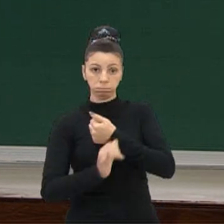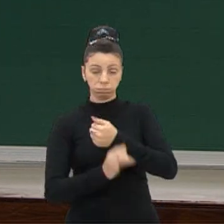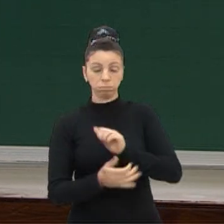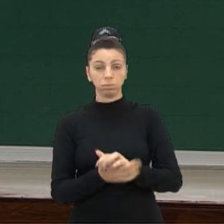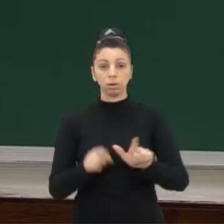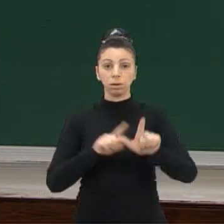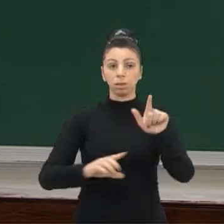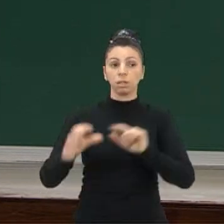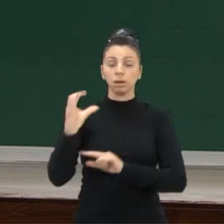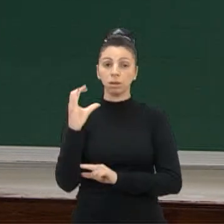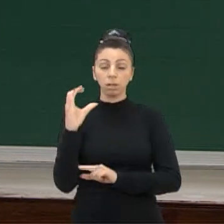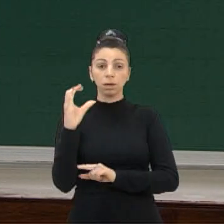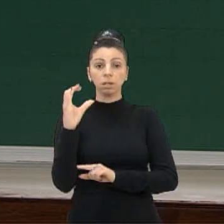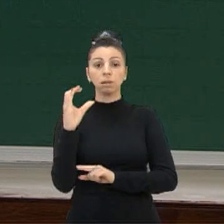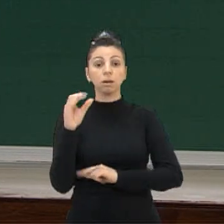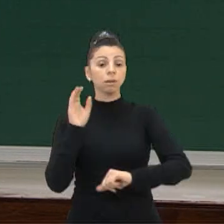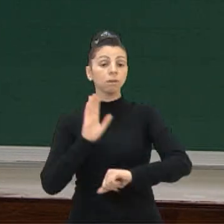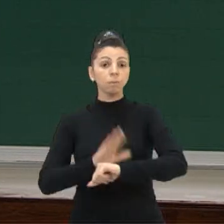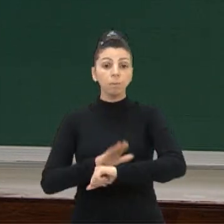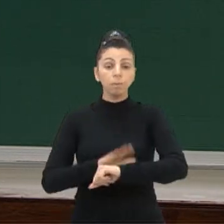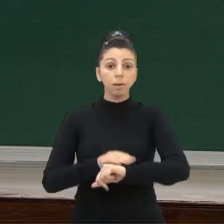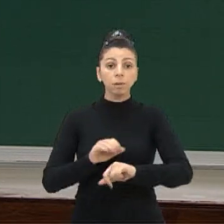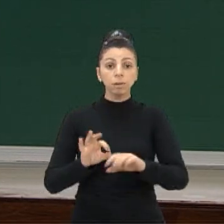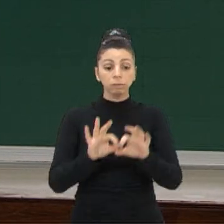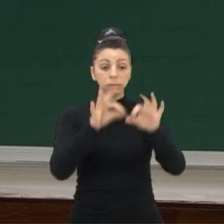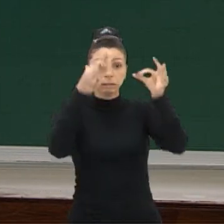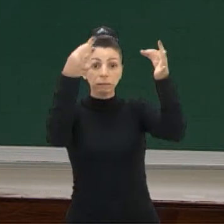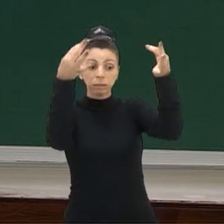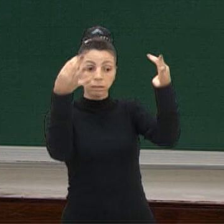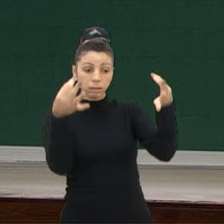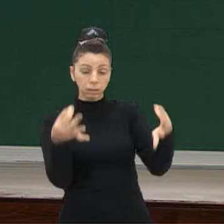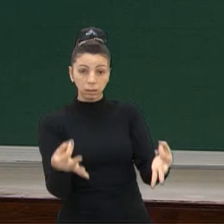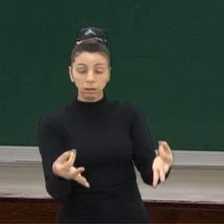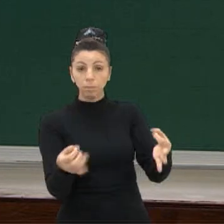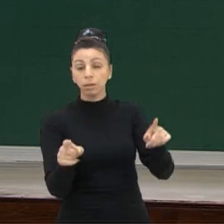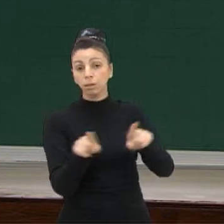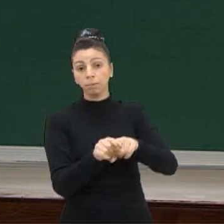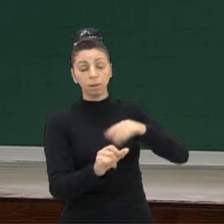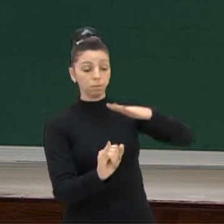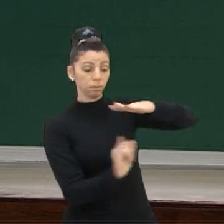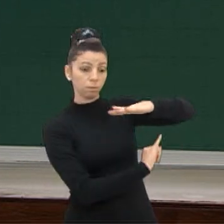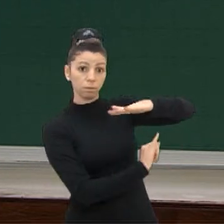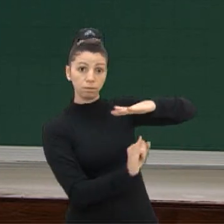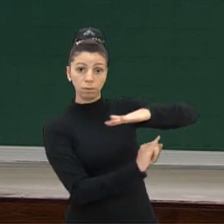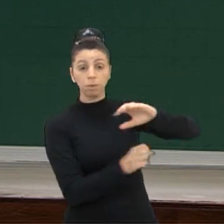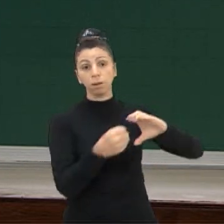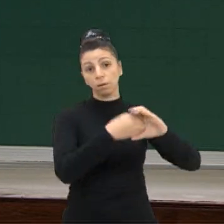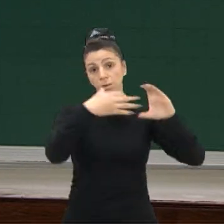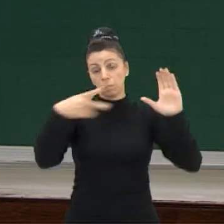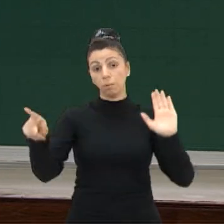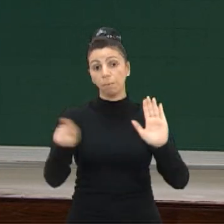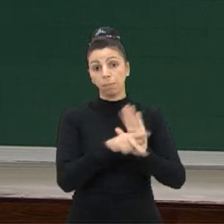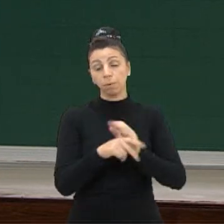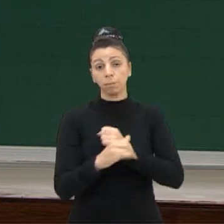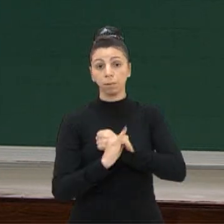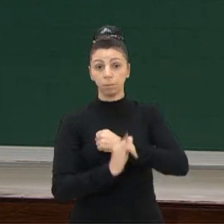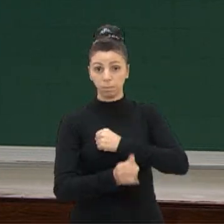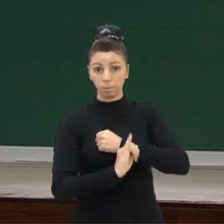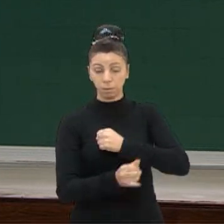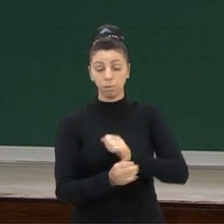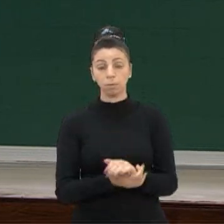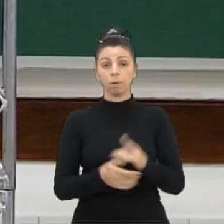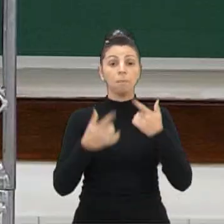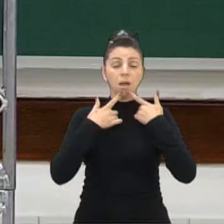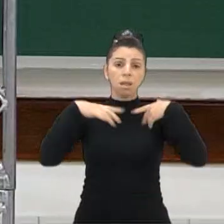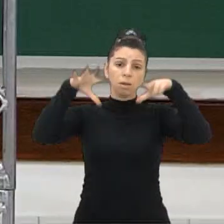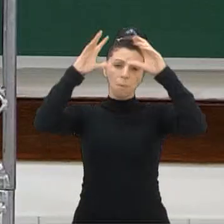C, que momentos que a gente pode ilustrar de exemplo a linguagem simples e coloquial, que é uma característica da crônica, né? A linguagem não é uma